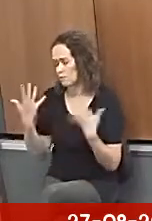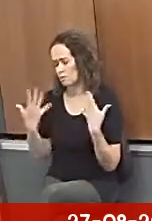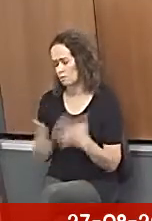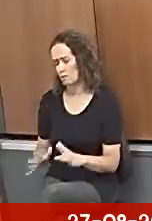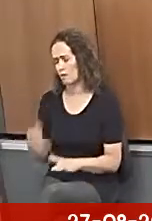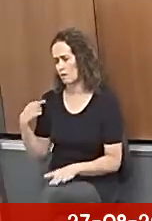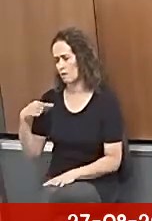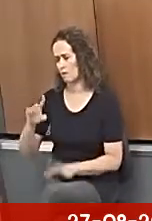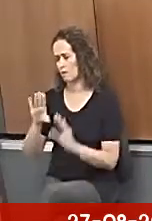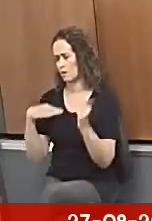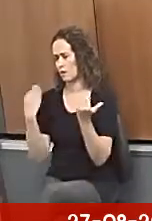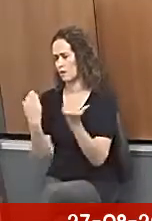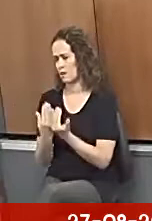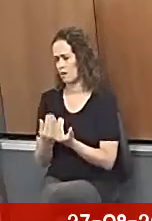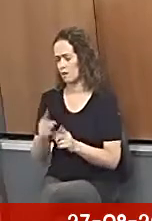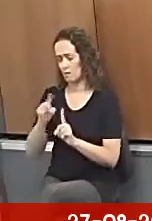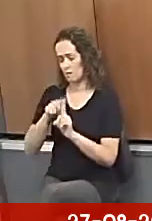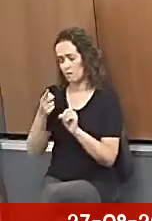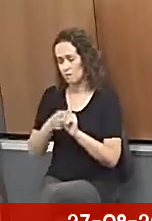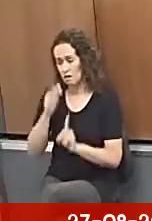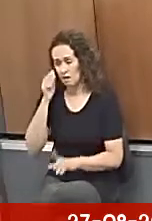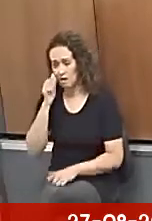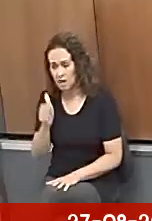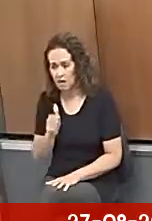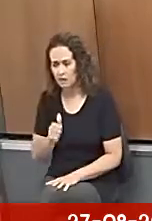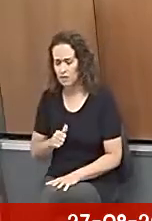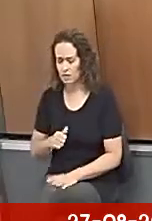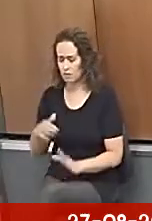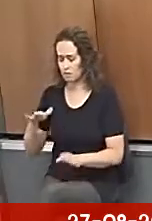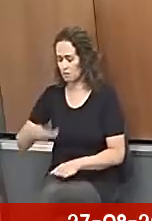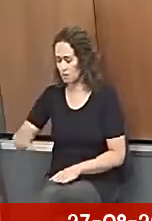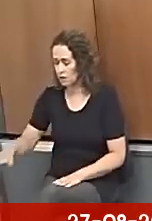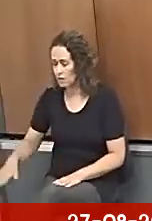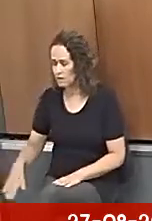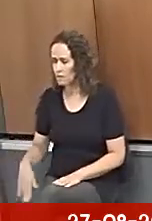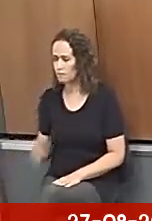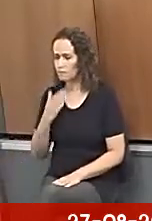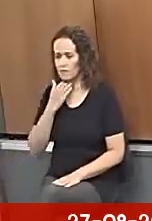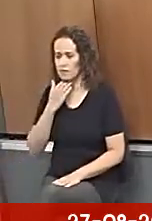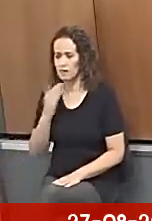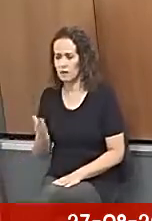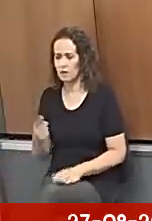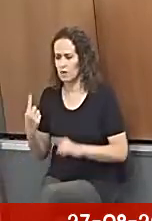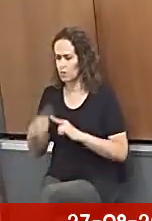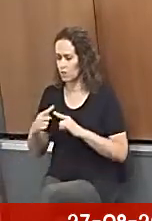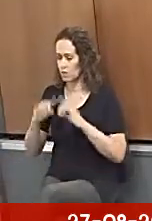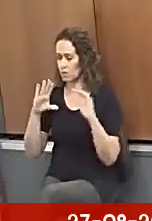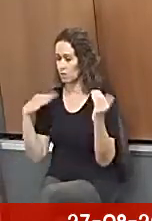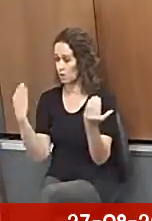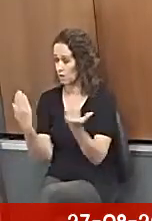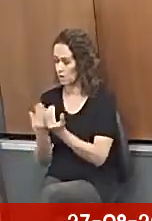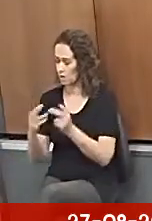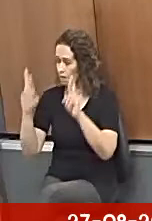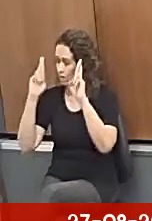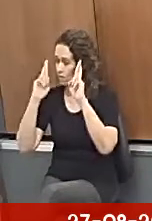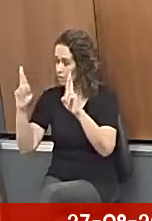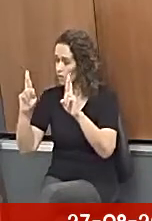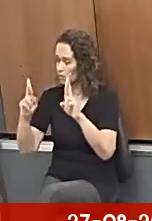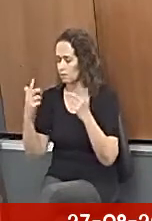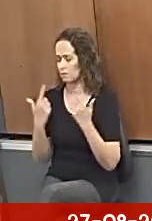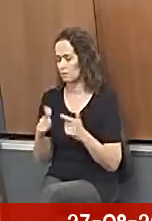mineirão ninguém que têm dificuldade de acessibilidade que aí o mineirão que o mineirão não respeitar essas pessoas